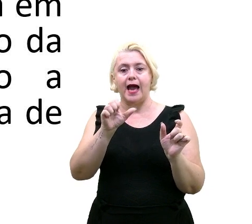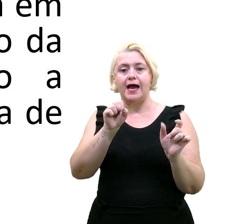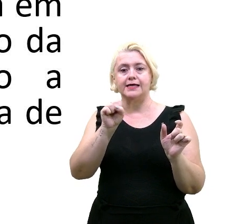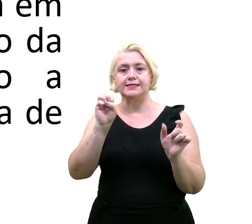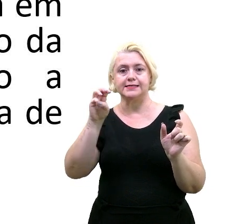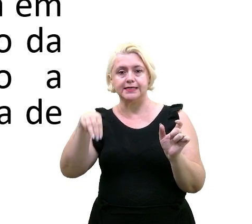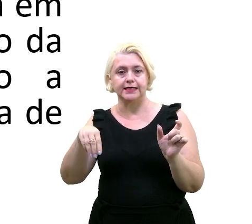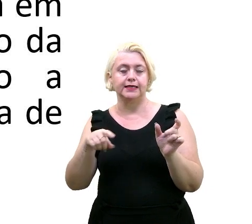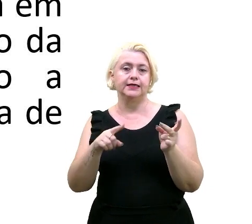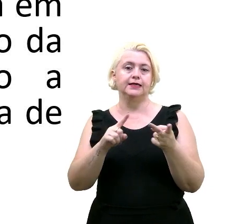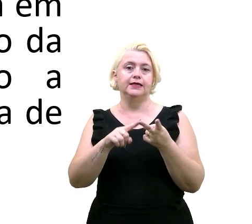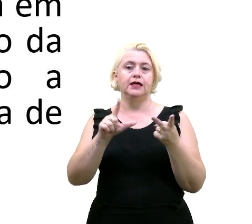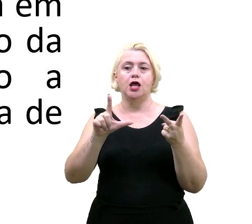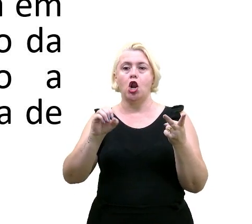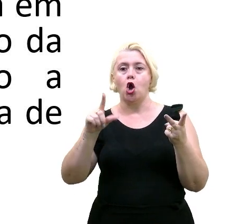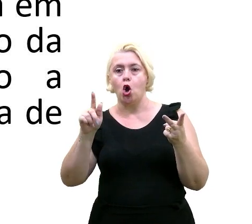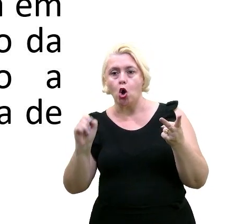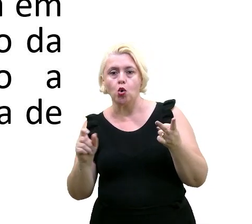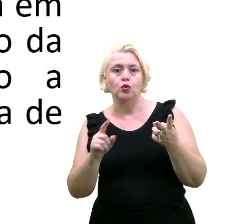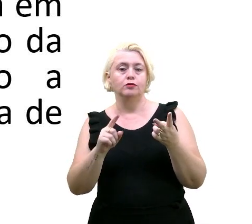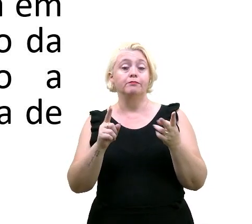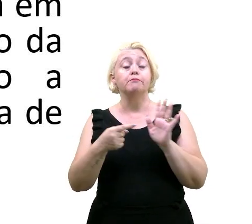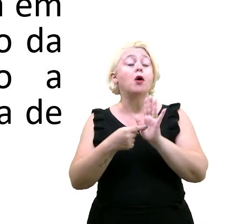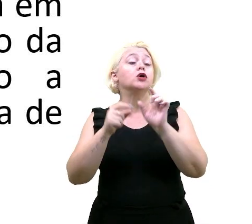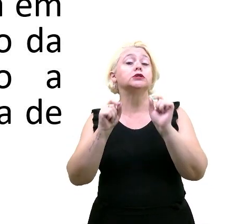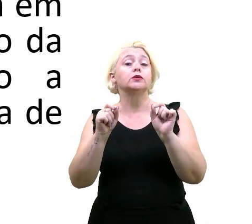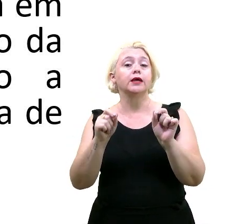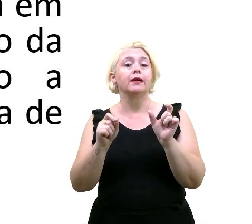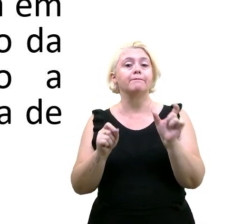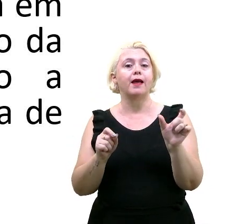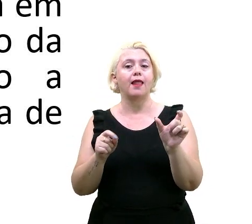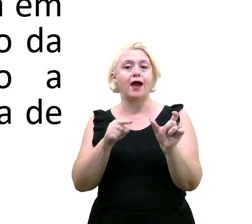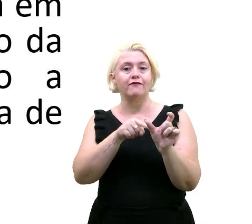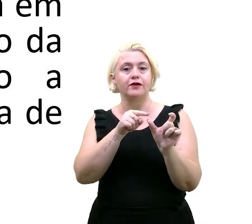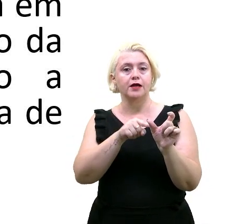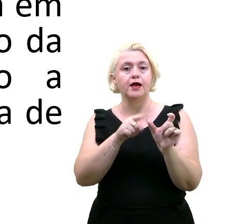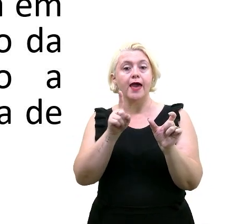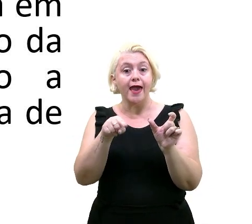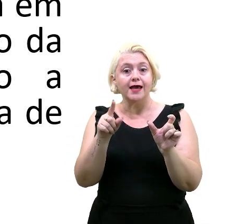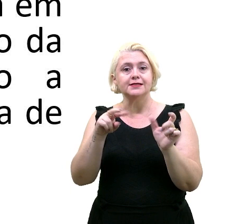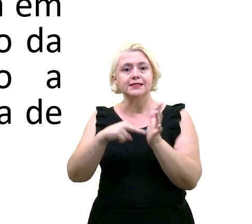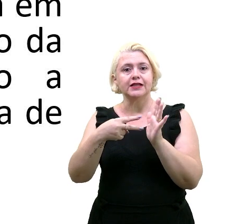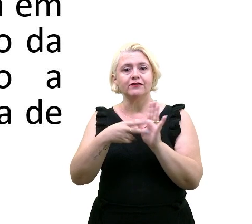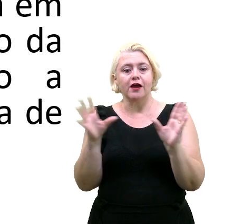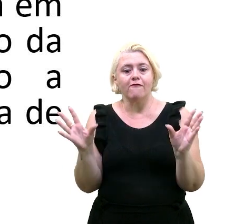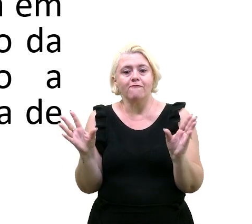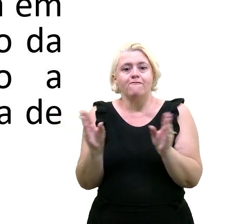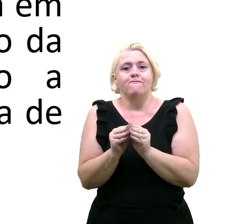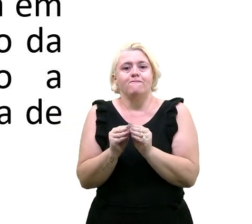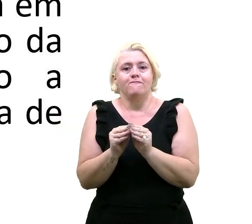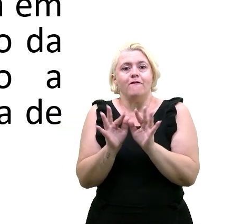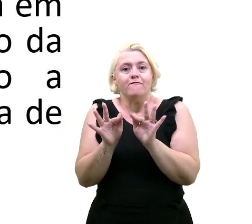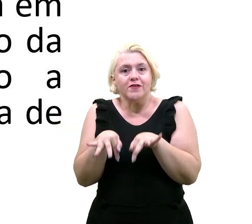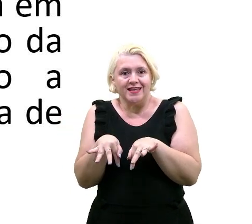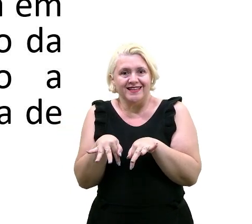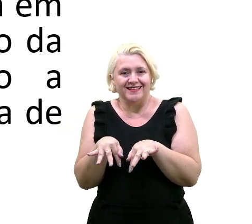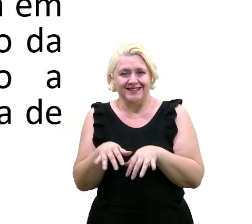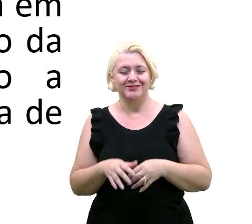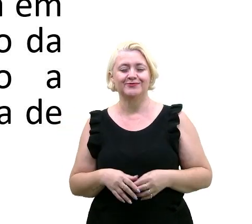forma logo para mostrar que é justamente a minha